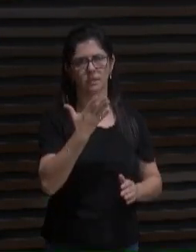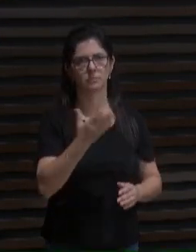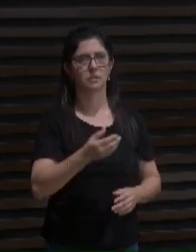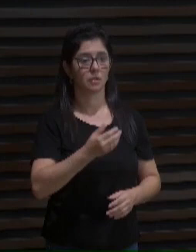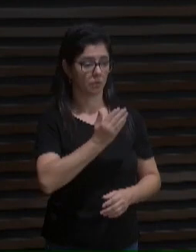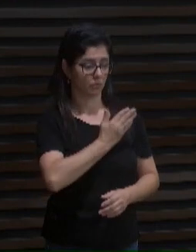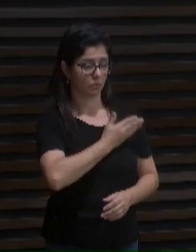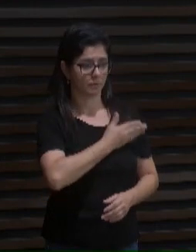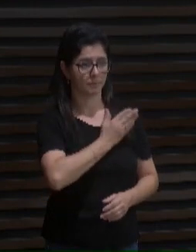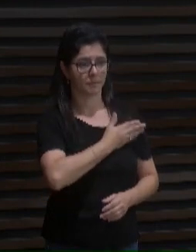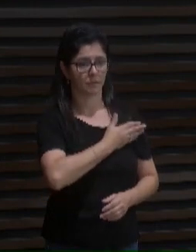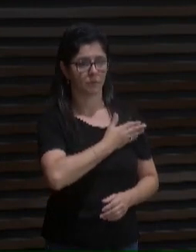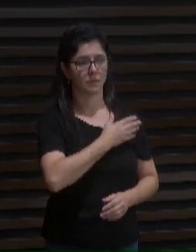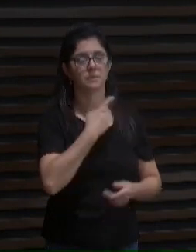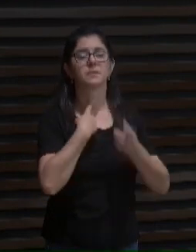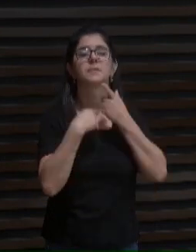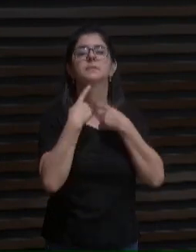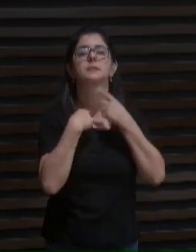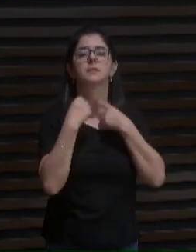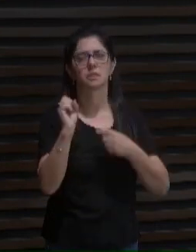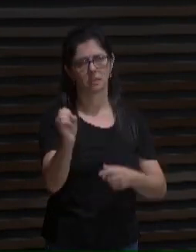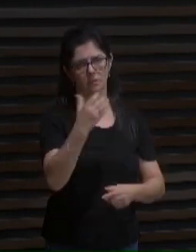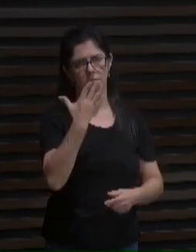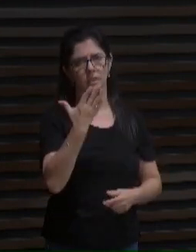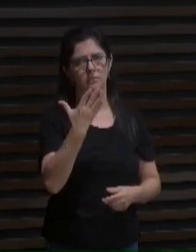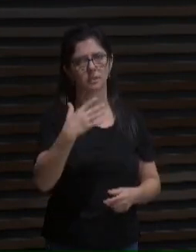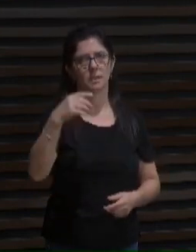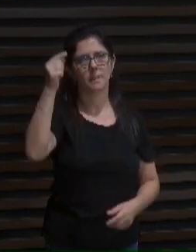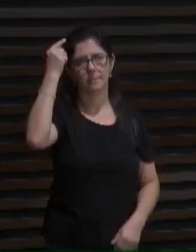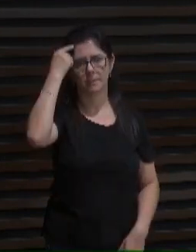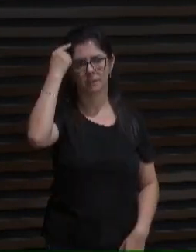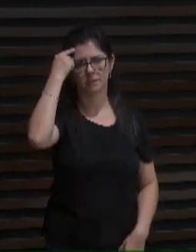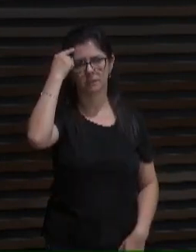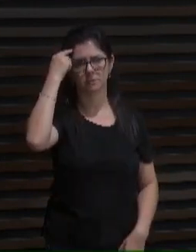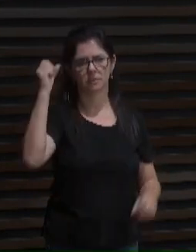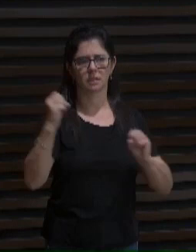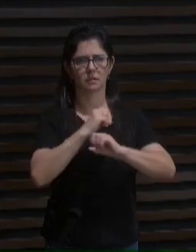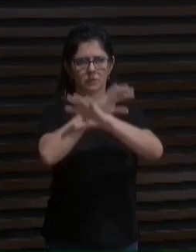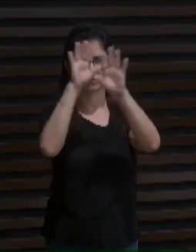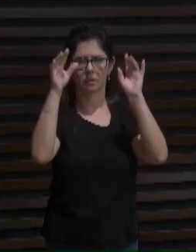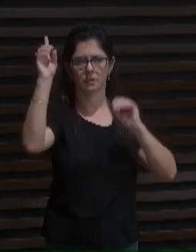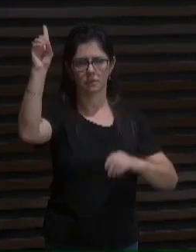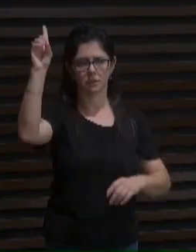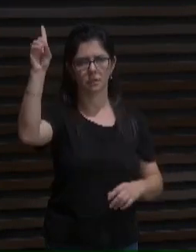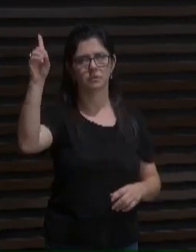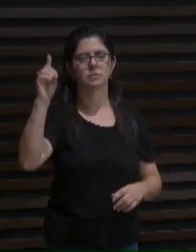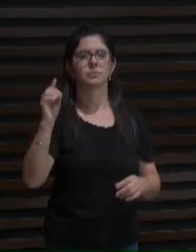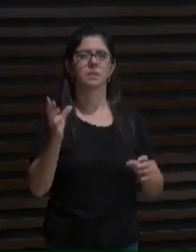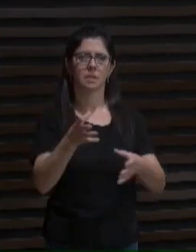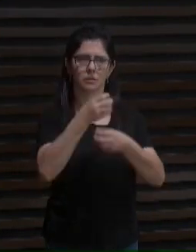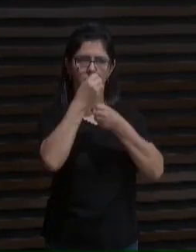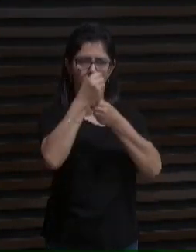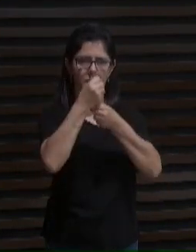deseja, revela o que pensamos sobre Deus, sobre sua glória, sobre o seu poder.